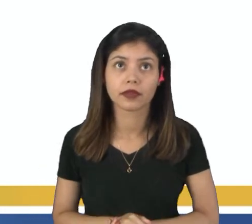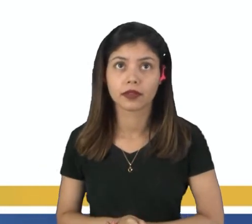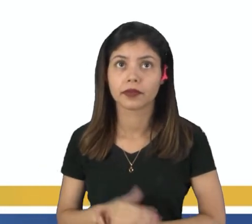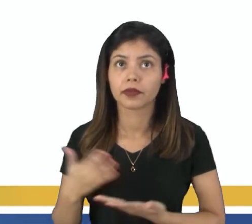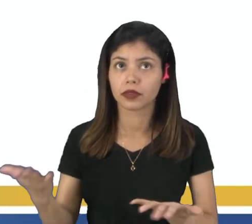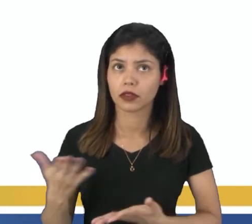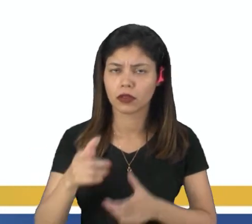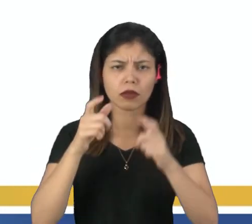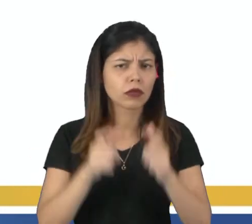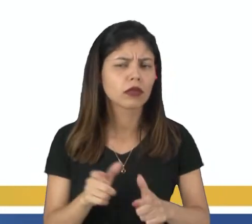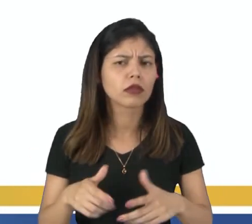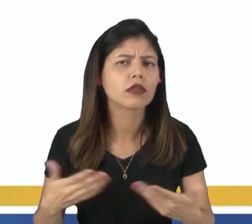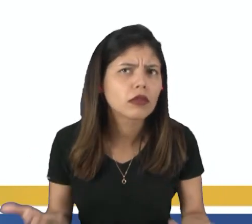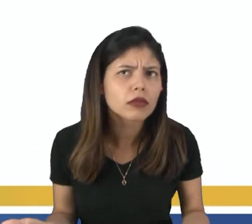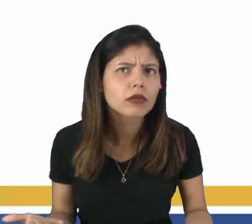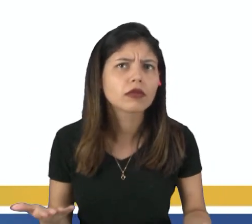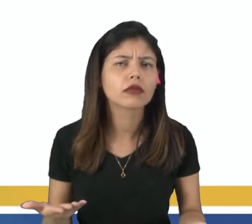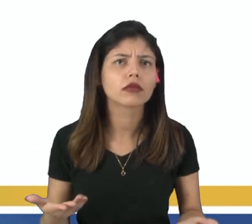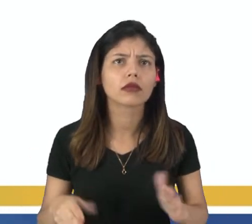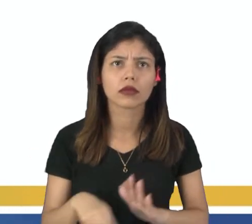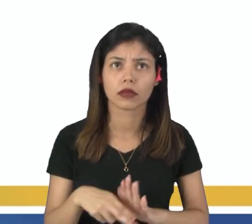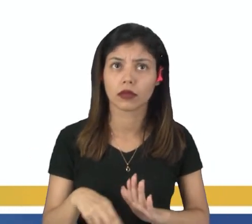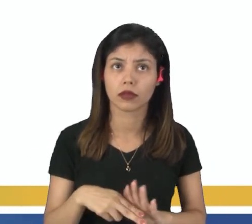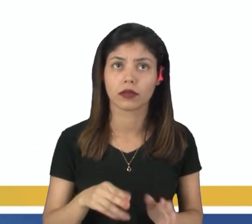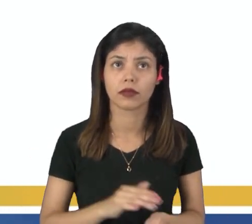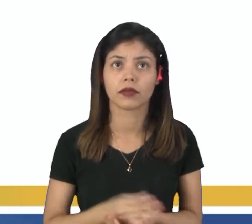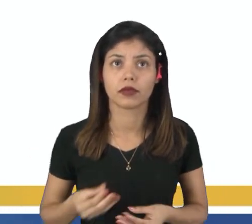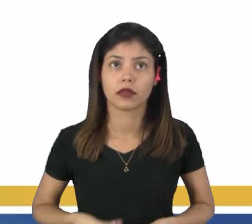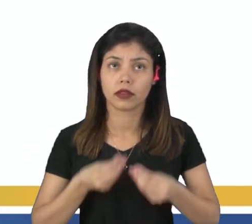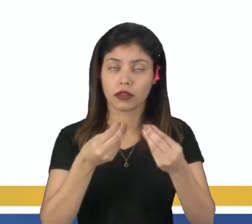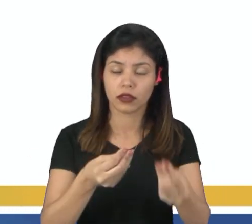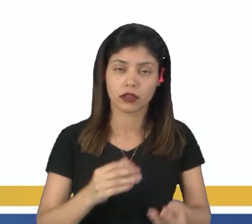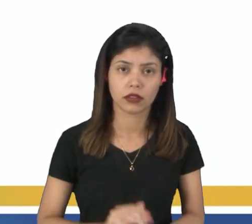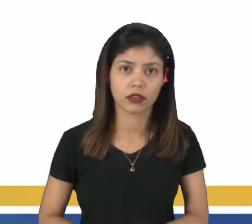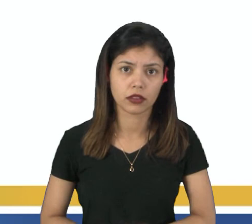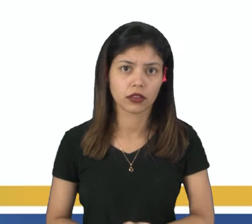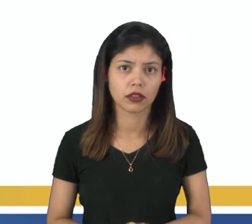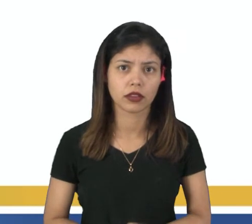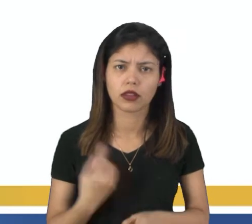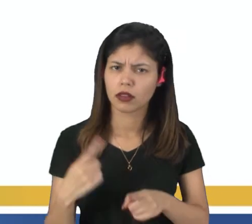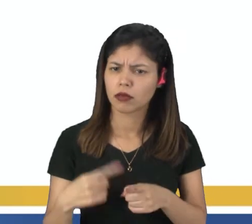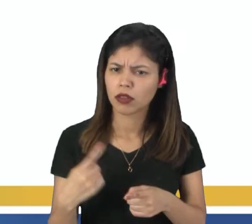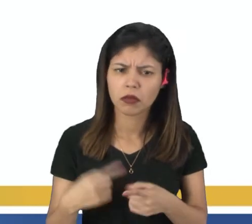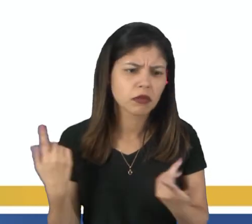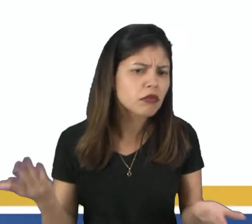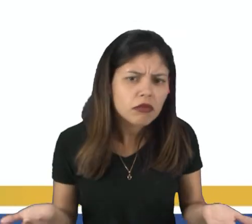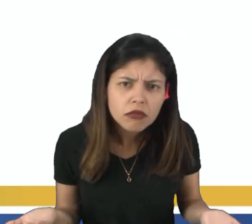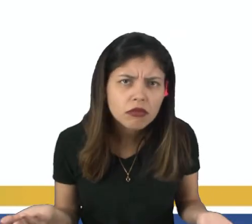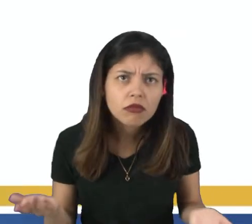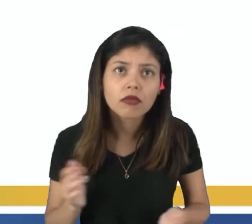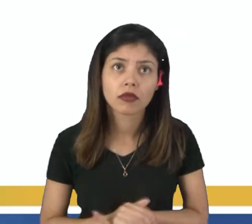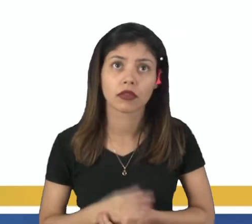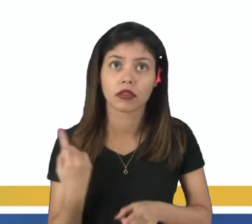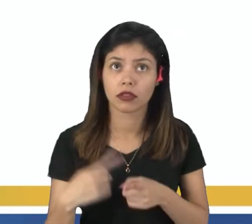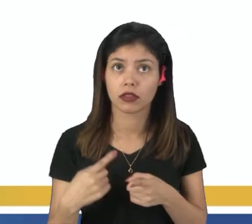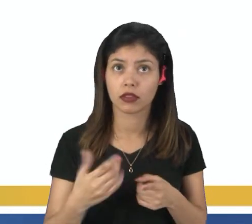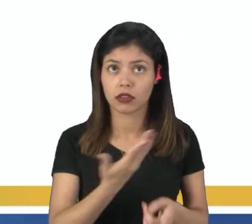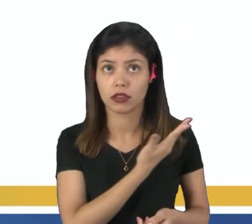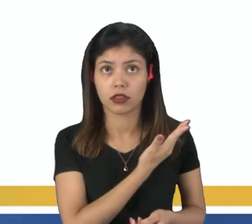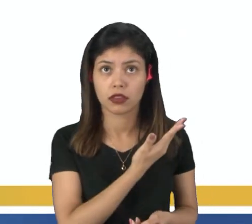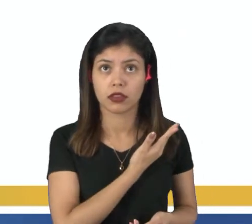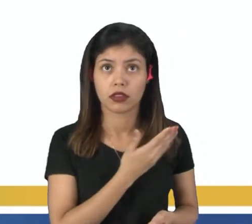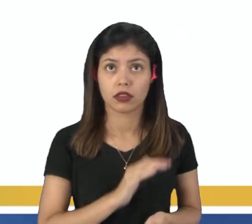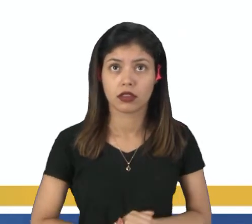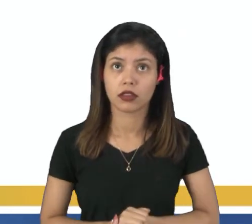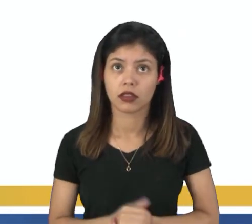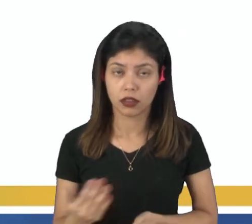notas. Então, onde elas estão? Disse o pai. Emprestei-as. Mas por quê? Porque o meu